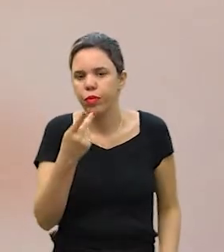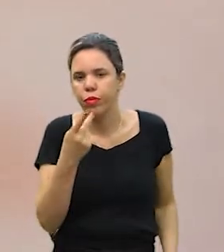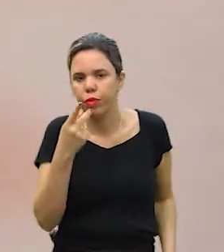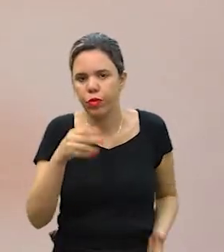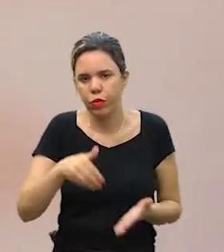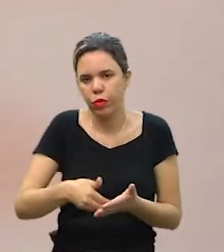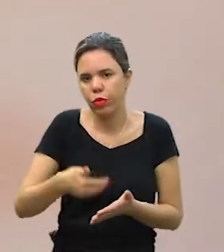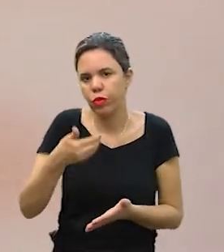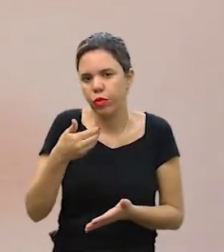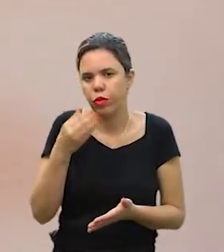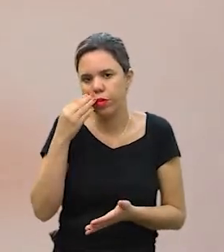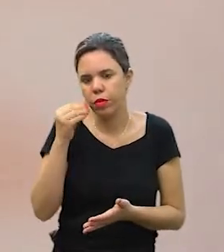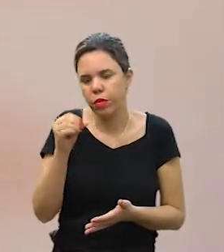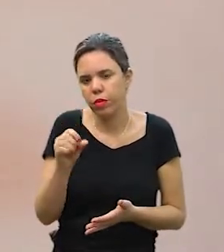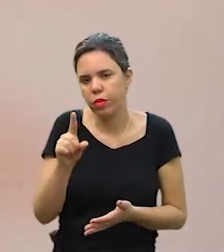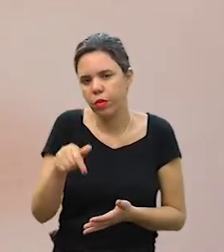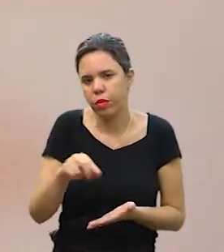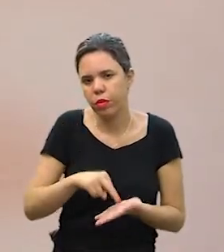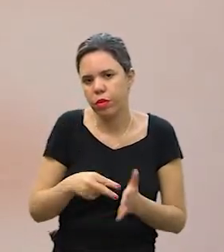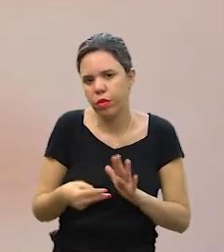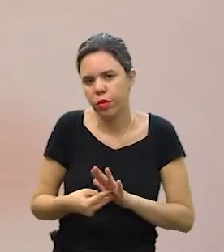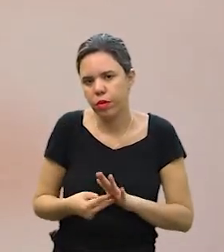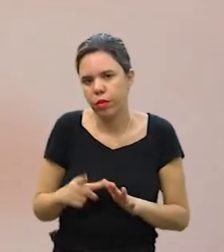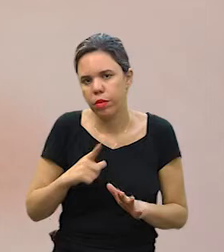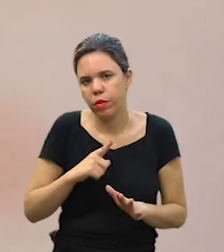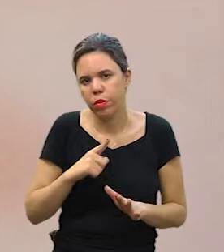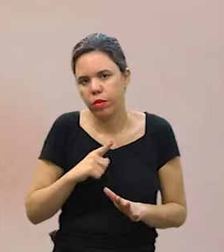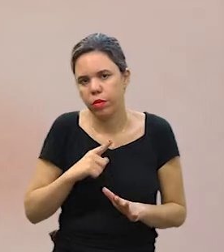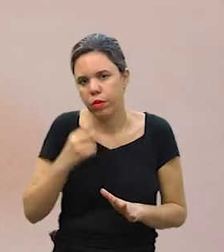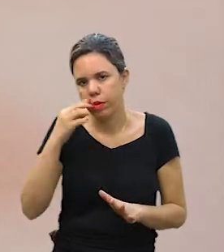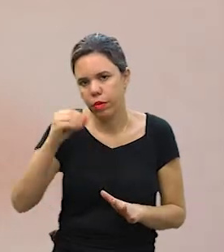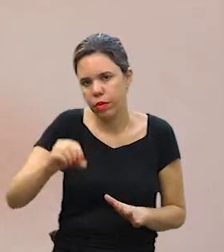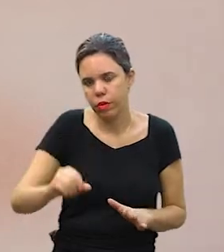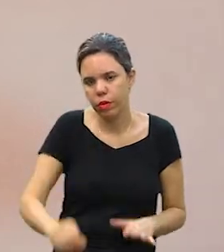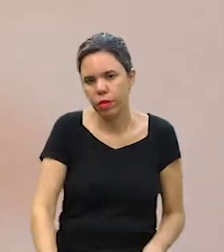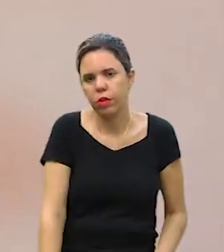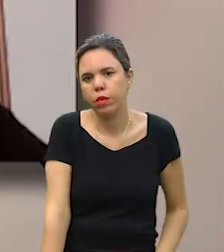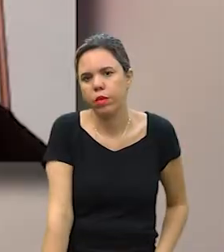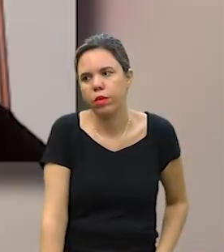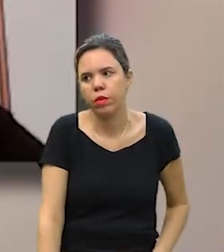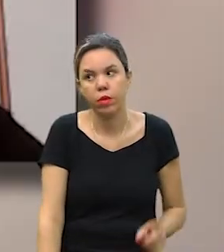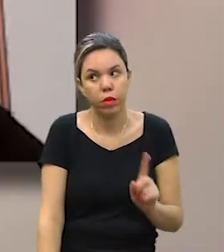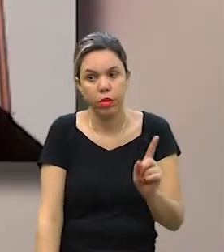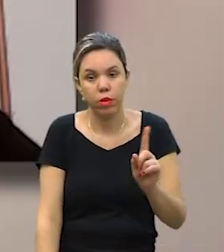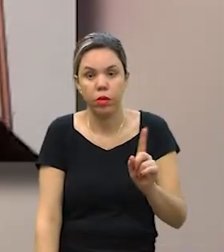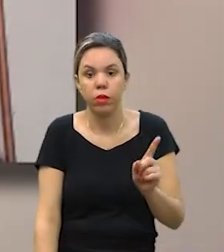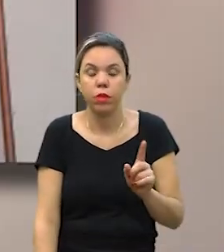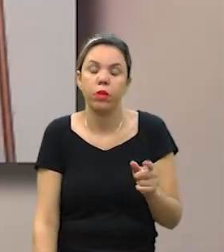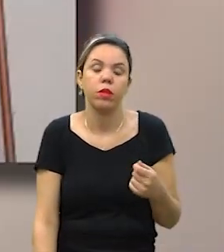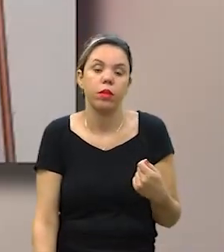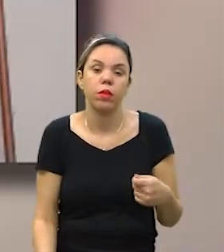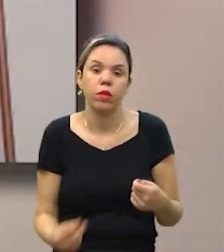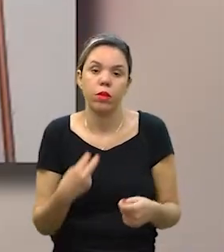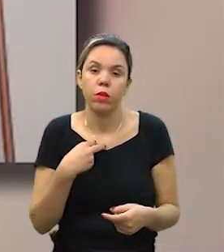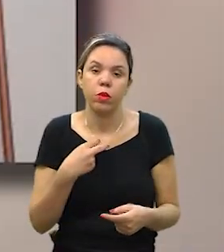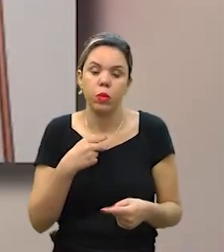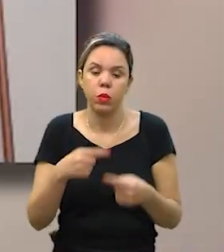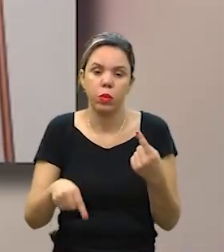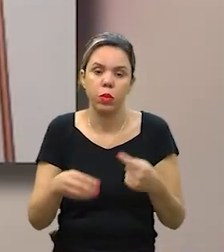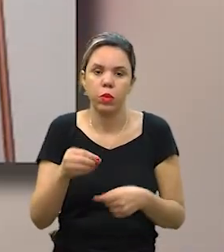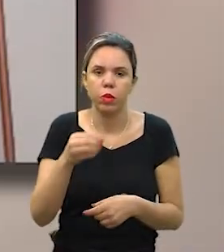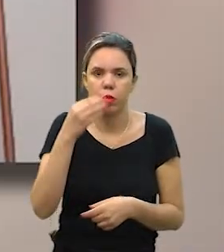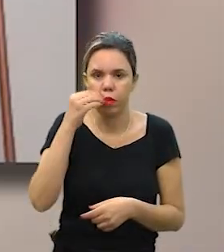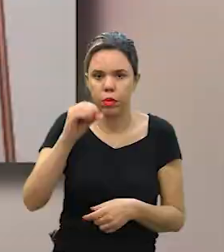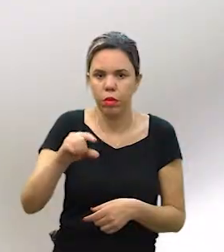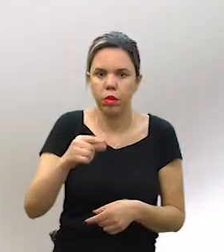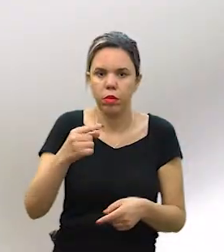aí de papa salgada. Isso significa que tem que colocar sal? Não, de jeito nenhum, Viviane.